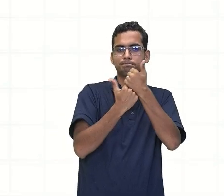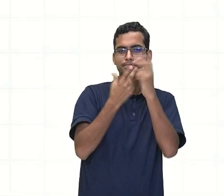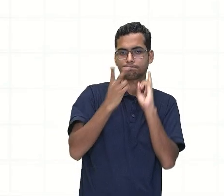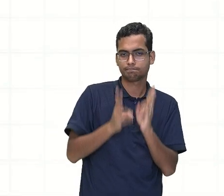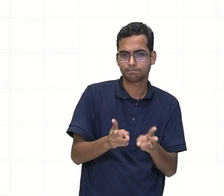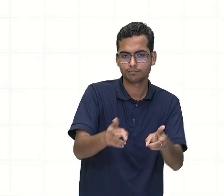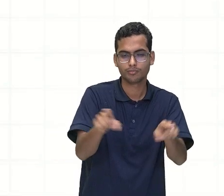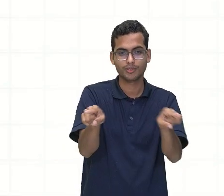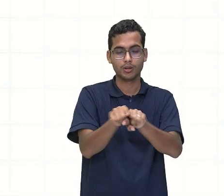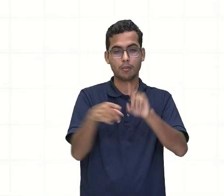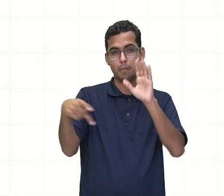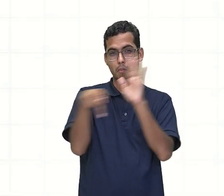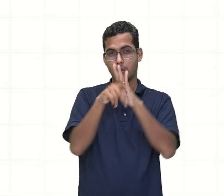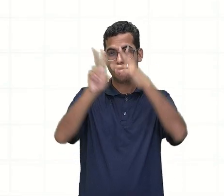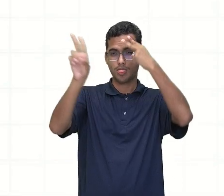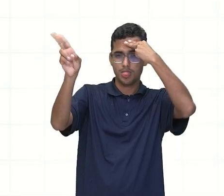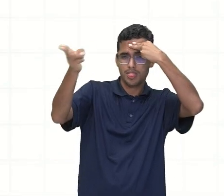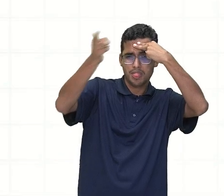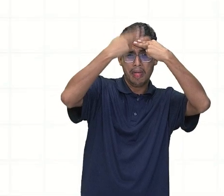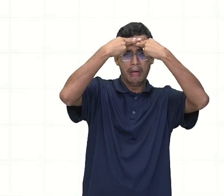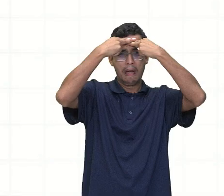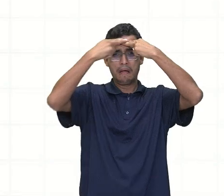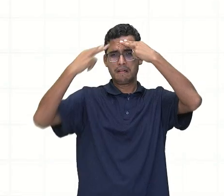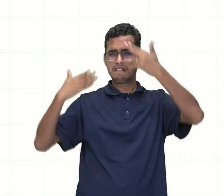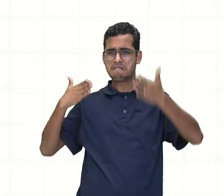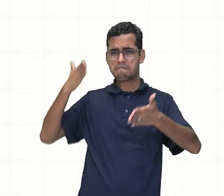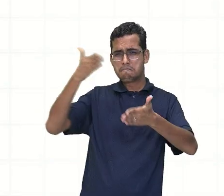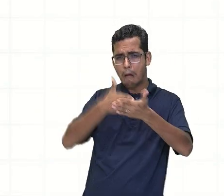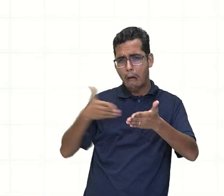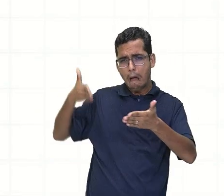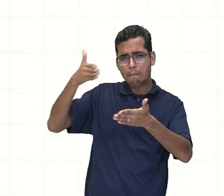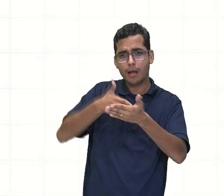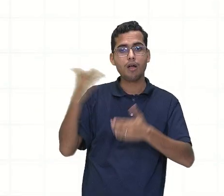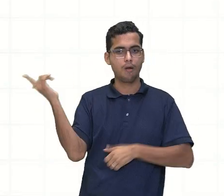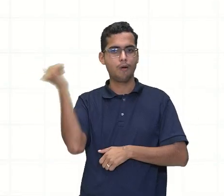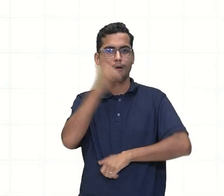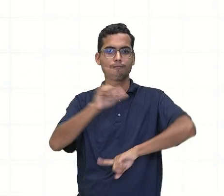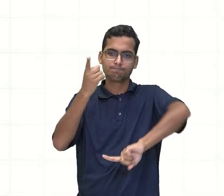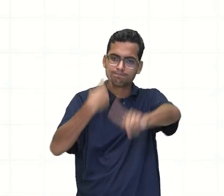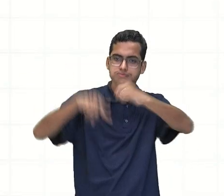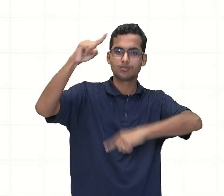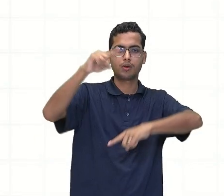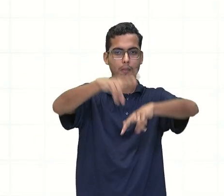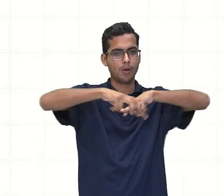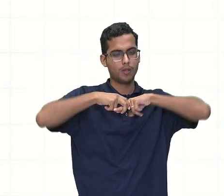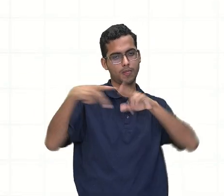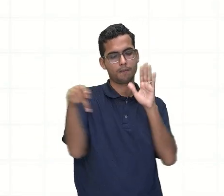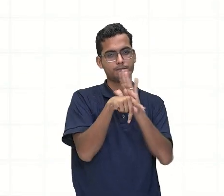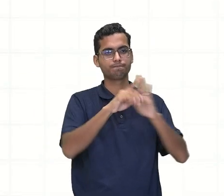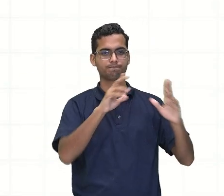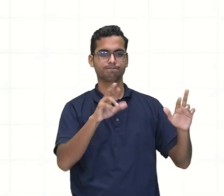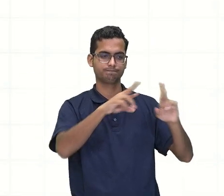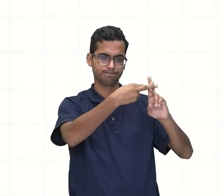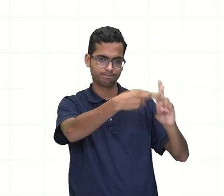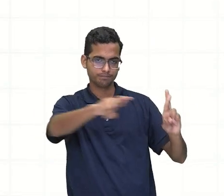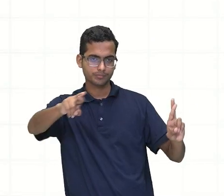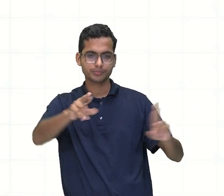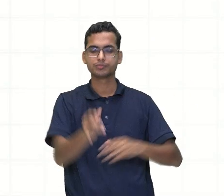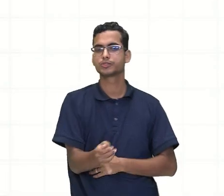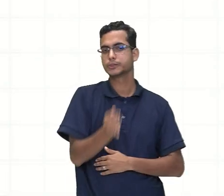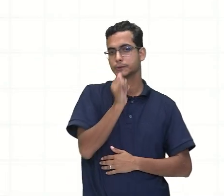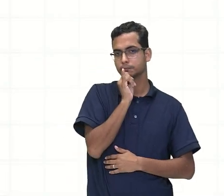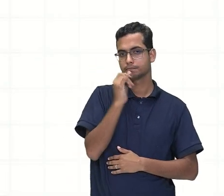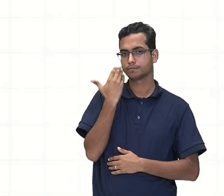os traumas e dificuldades, né? E vamos dar alguns exemplos aqui, por favor. Temos alguns exemplos, por exemplo,